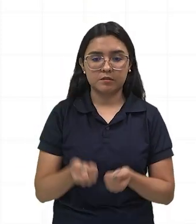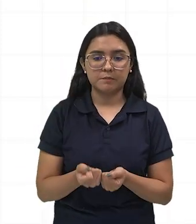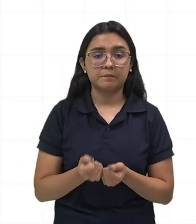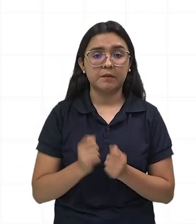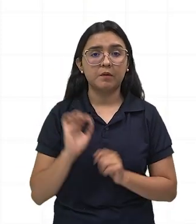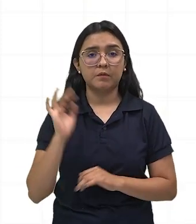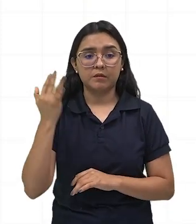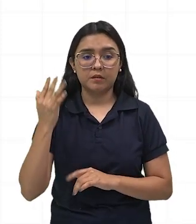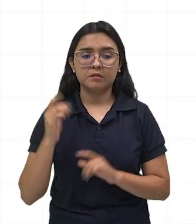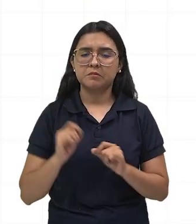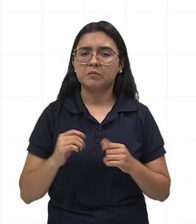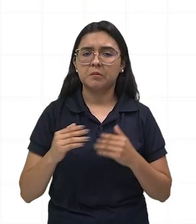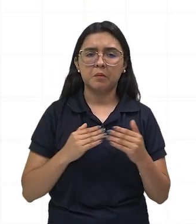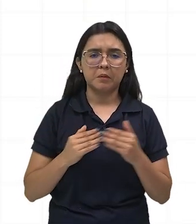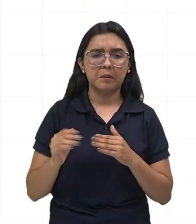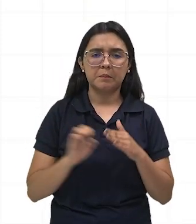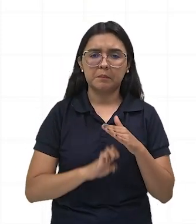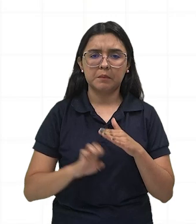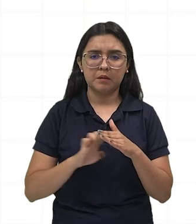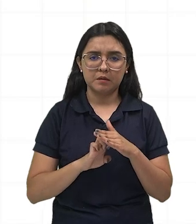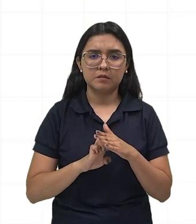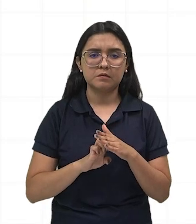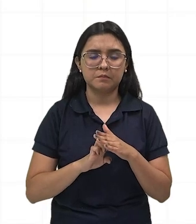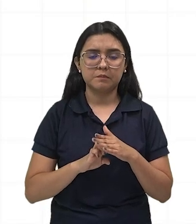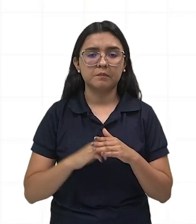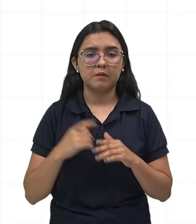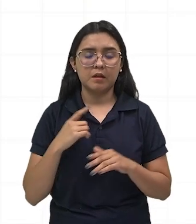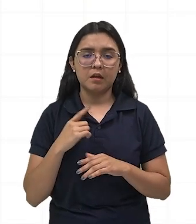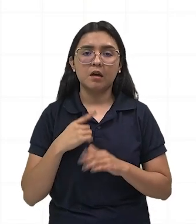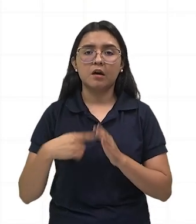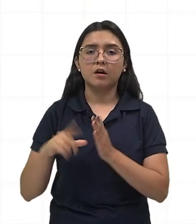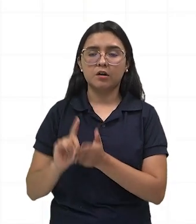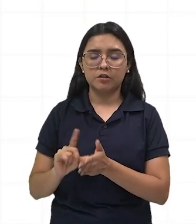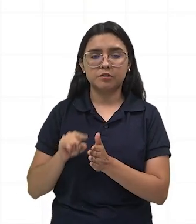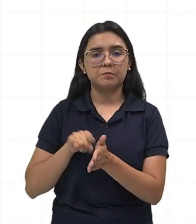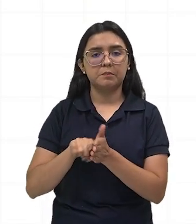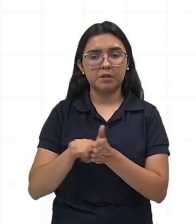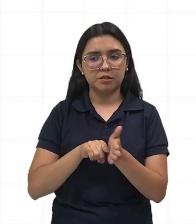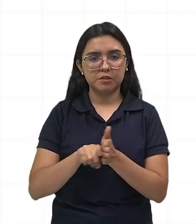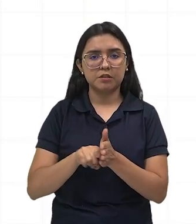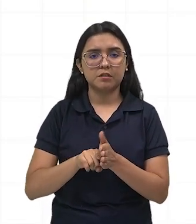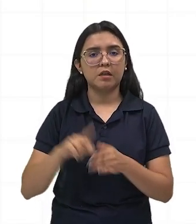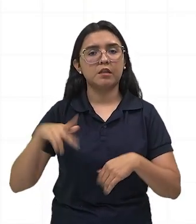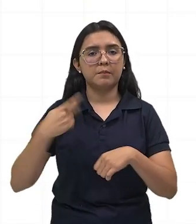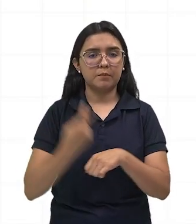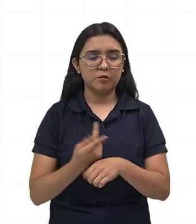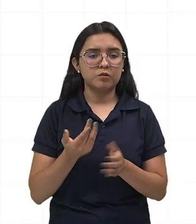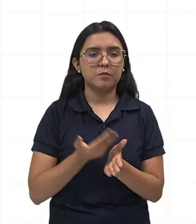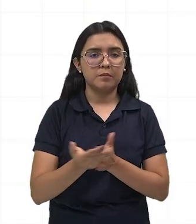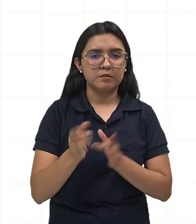dia, né? Qualquer empresa grande vai fazer pesquisa para lançar um produto. Tá?